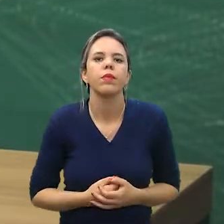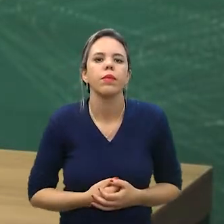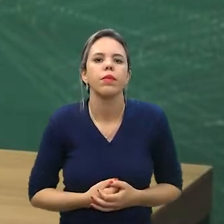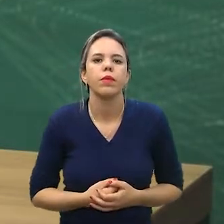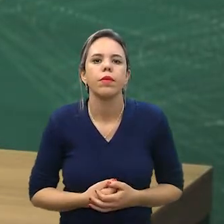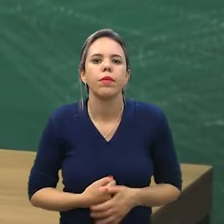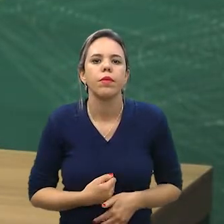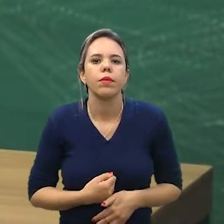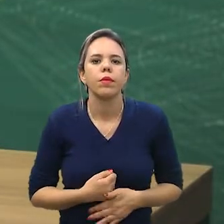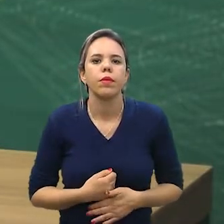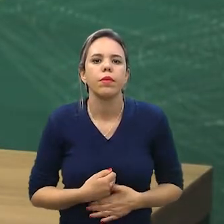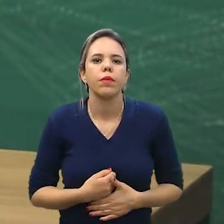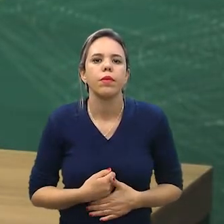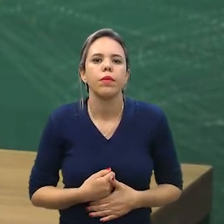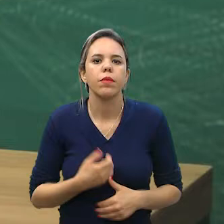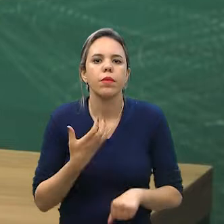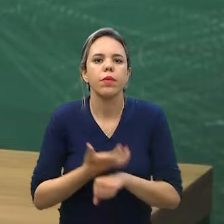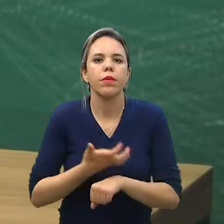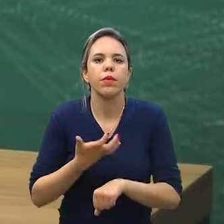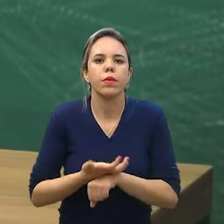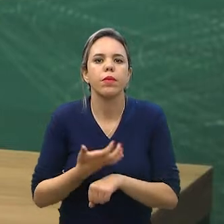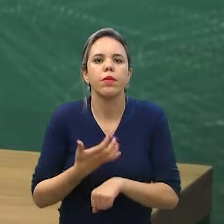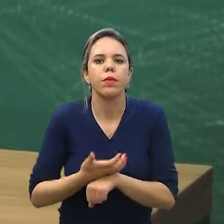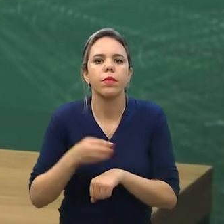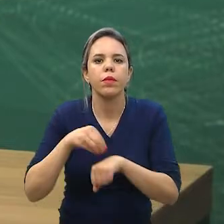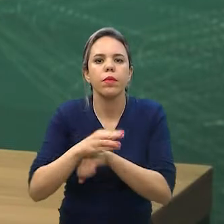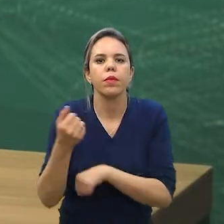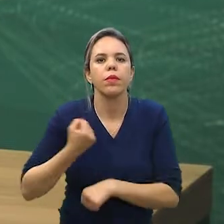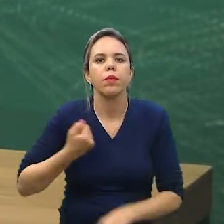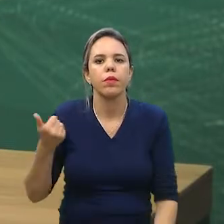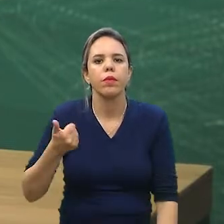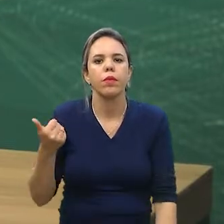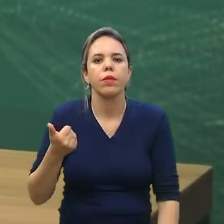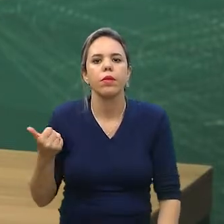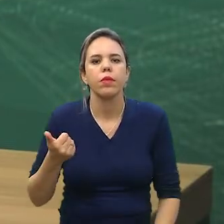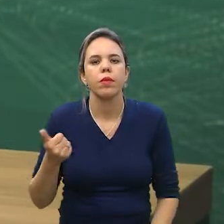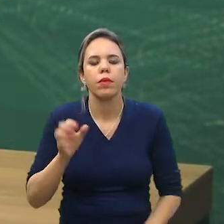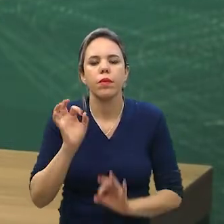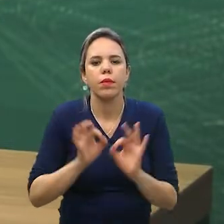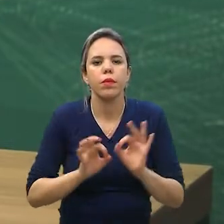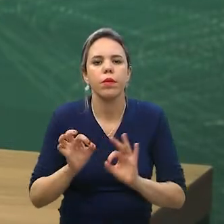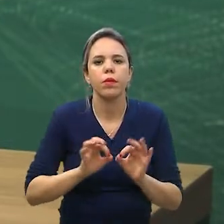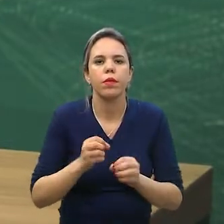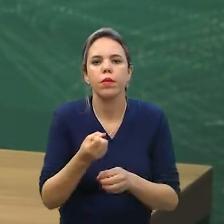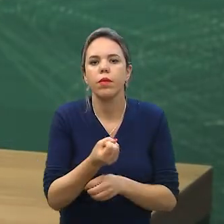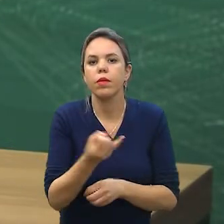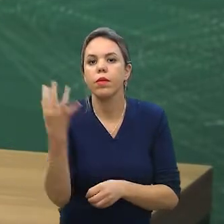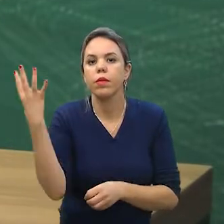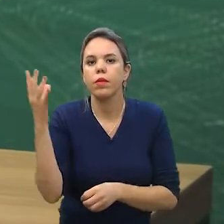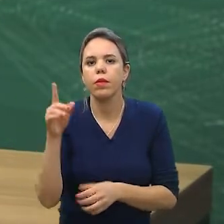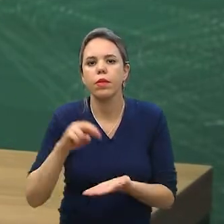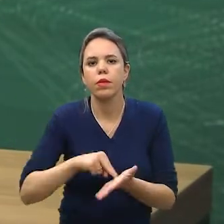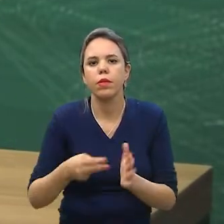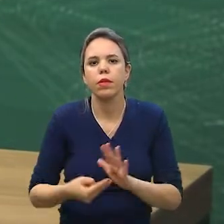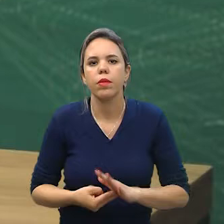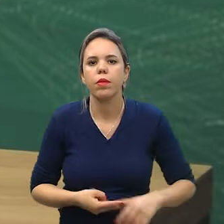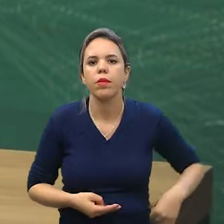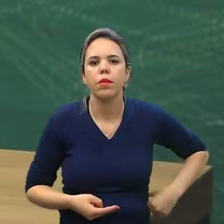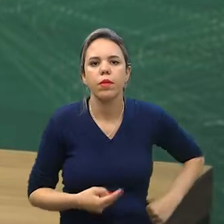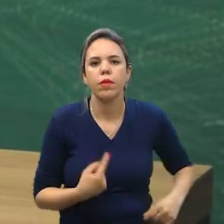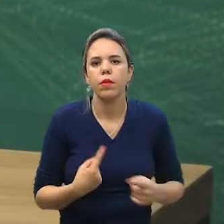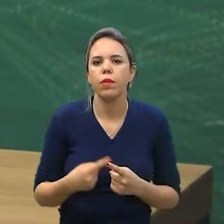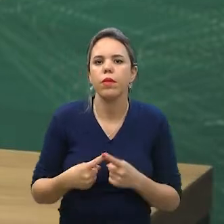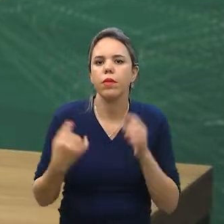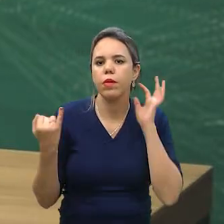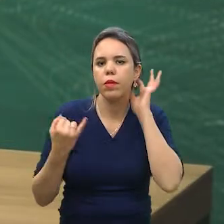é, essa disciplina. A dica número 1, planejamento quantitativo. O que significa isso? Por que